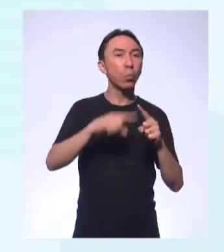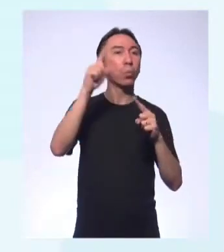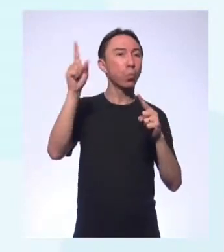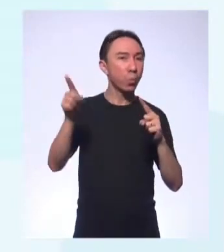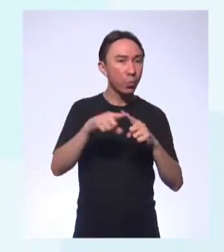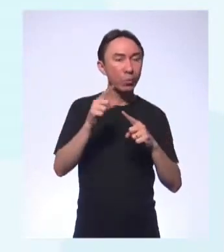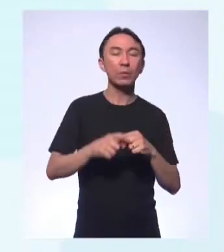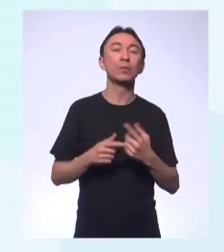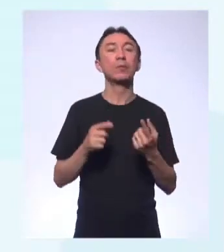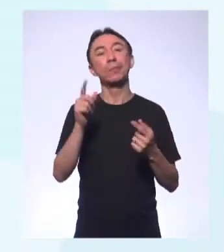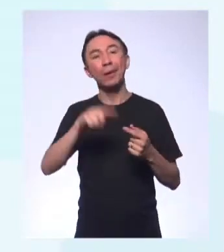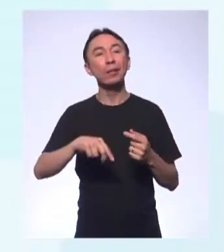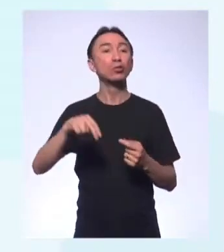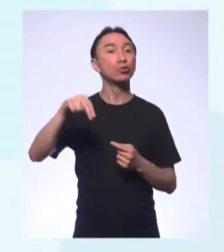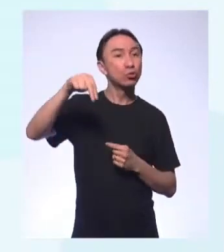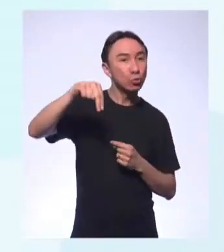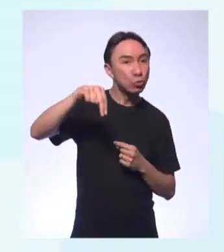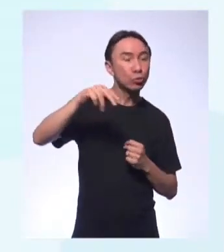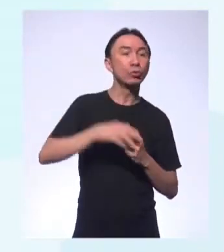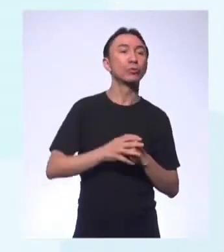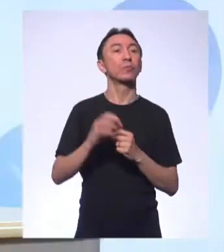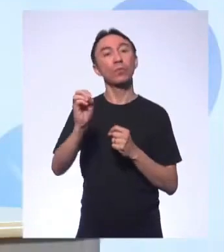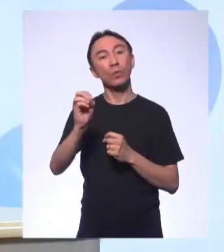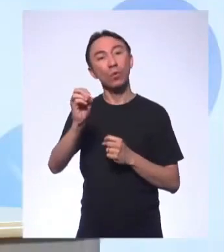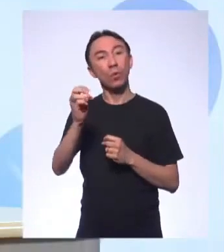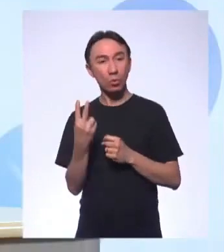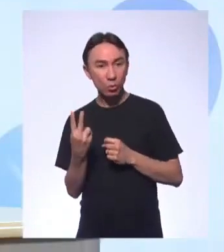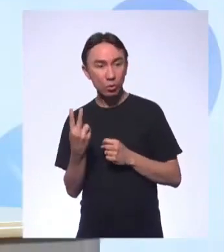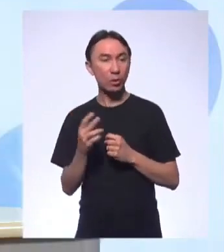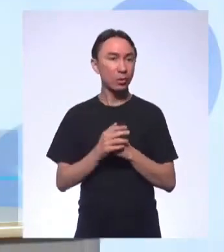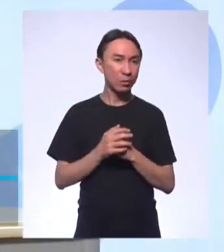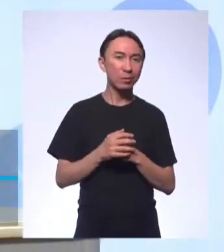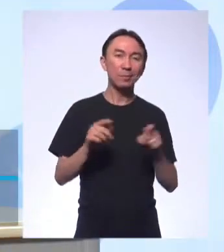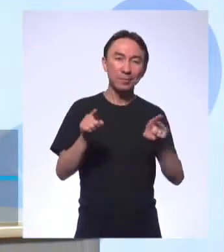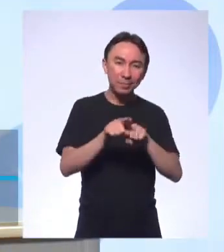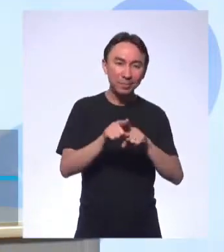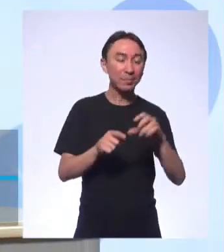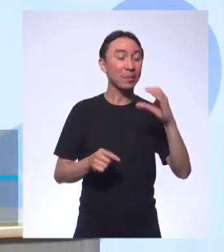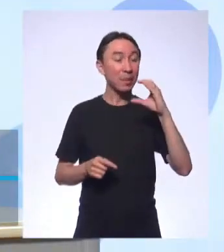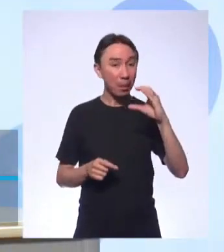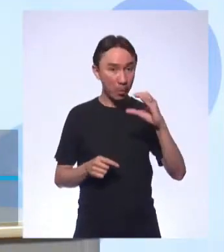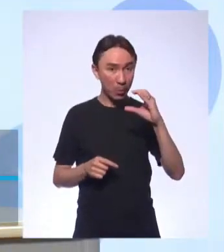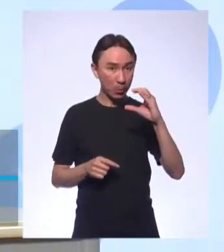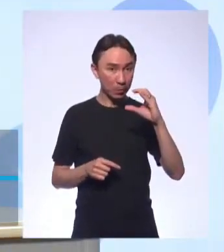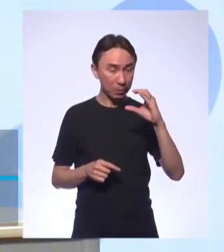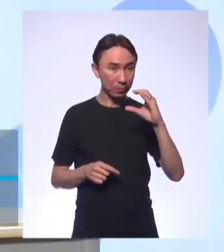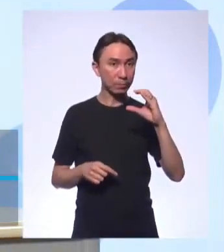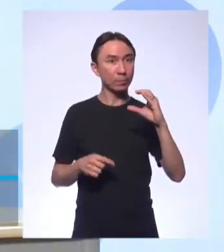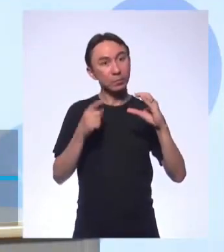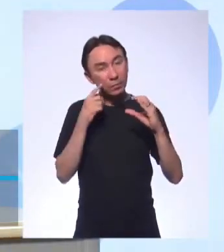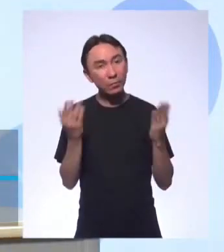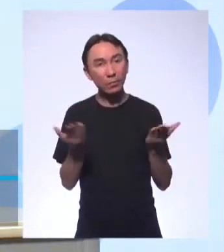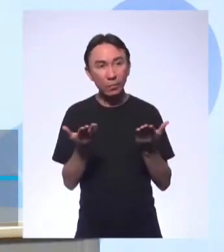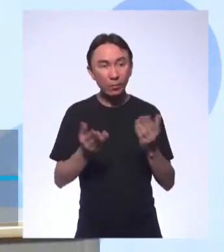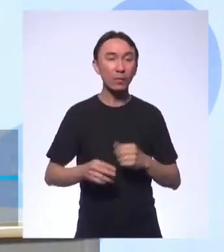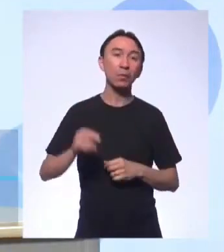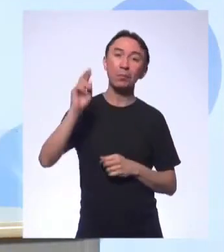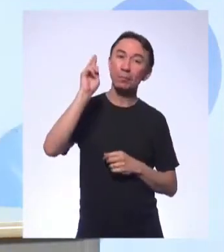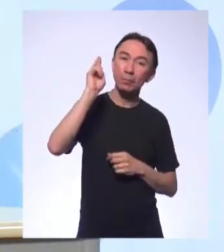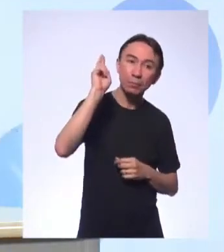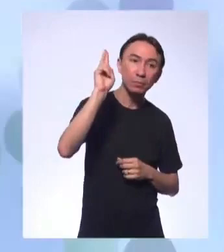gerados por ações humanas. E quem vai detalhar melhor para vocês o tema da aula de hoje é o professor Josimar. Boa tarde,